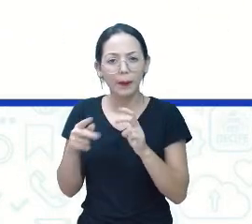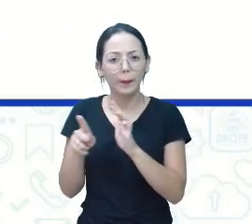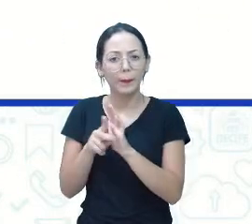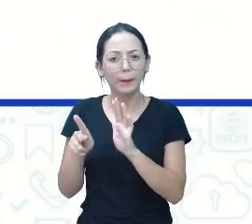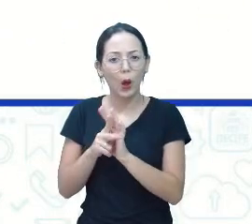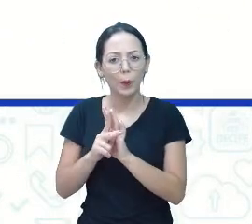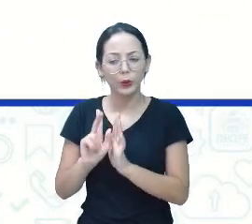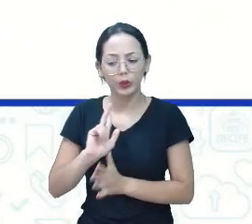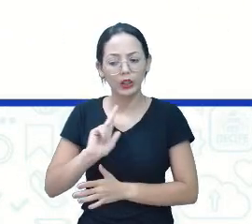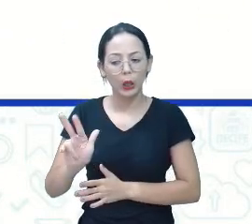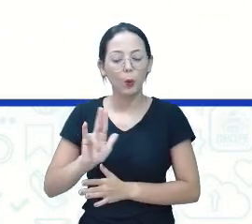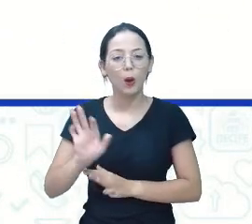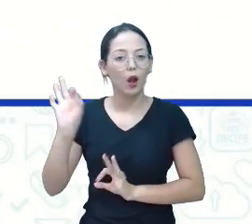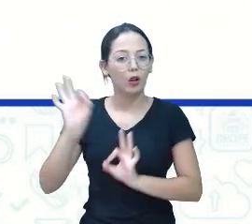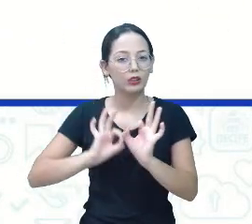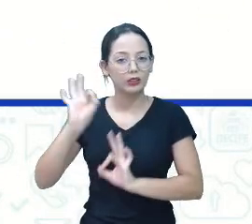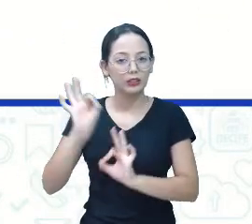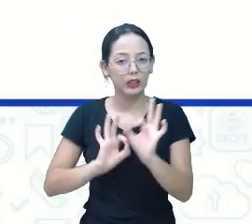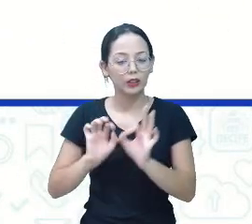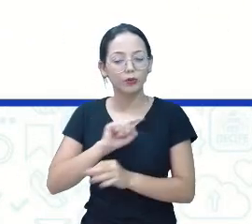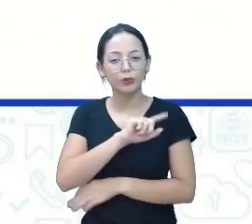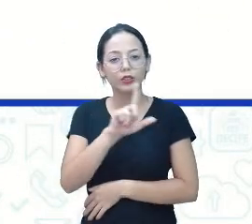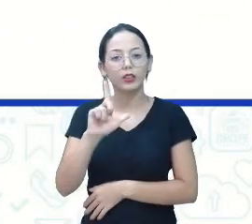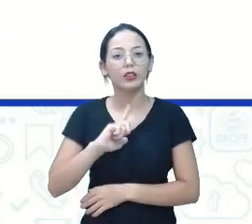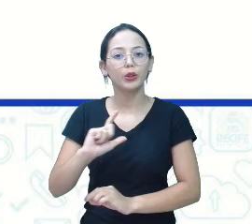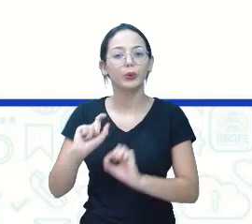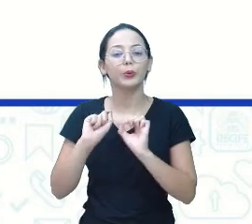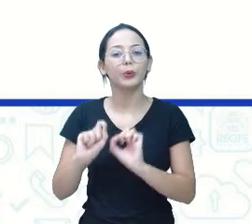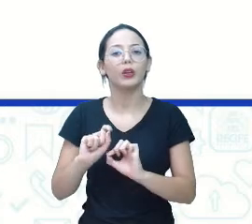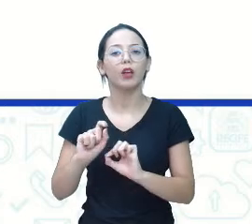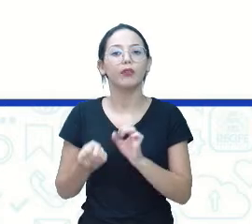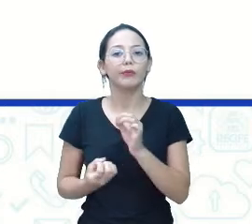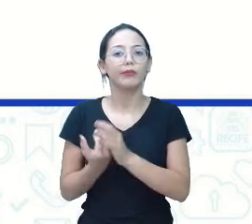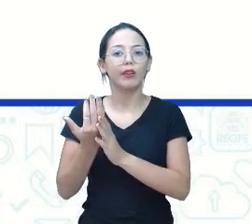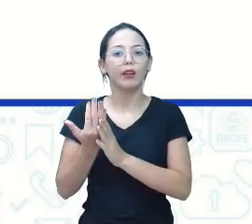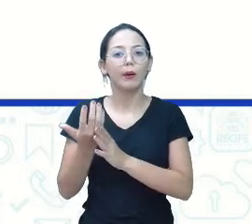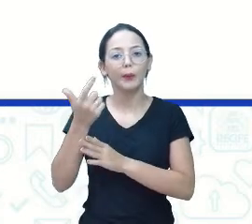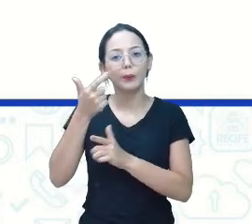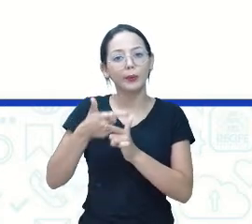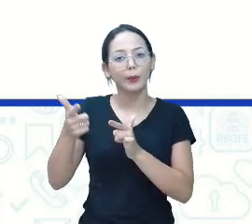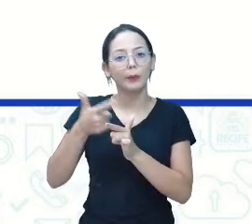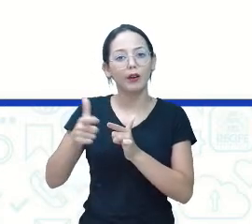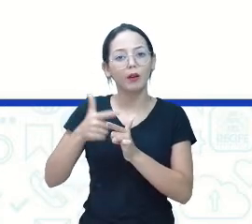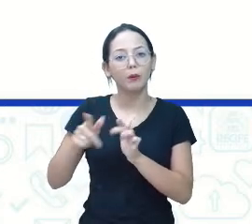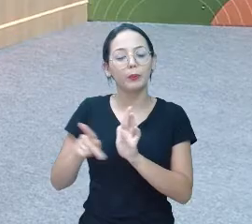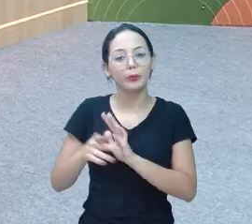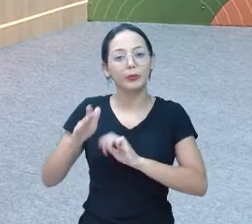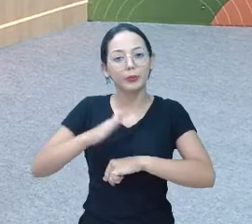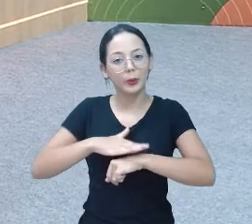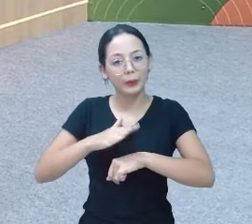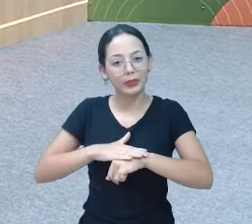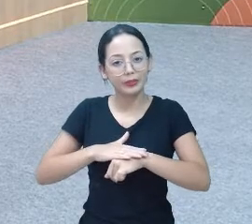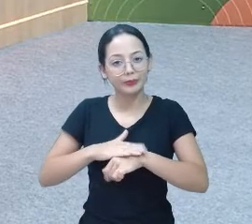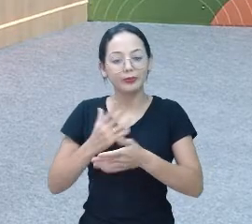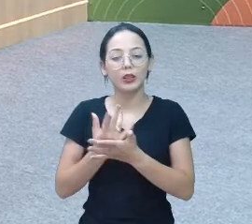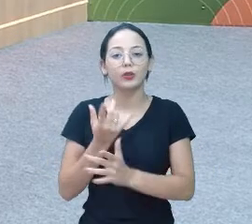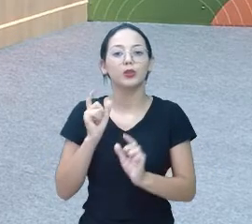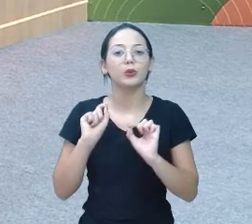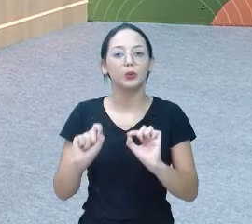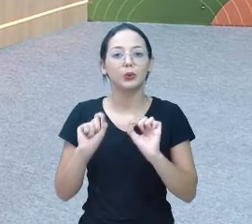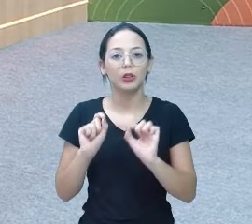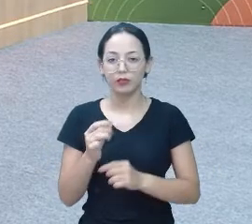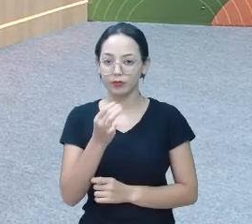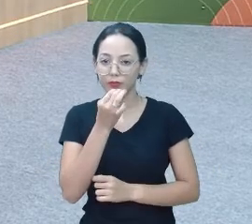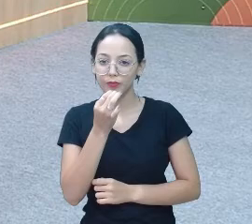maneira não organizada, você vai ter que gerar um problema com essa situação aí. Porque o que acontece é o seguinte,